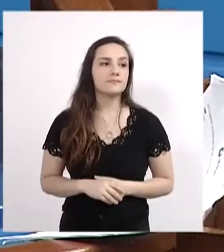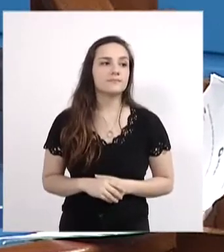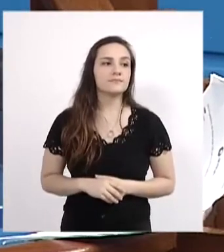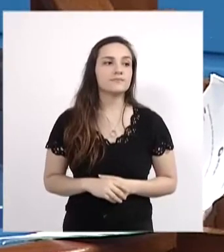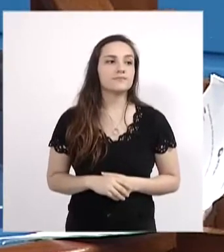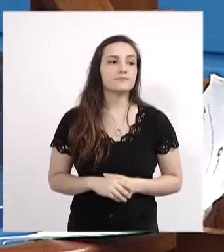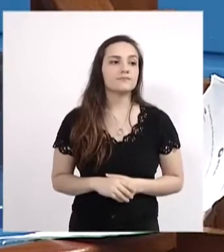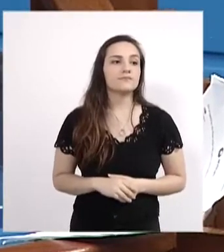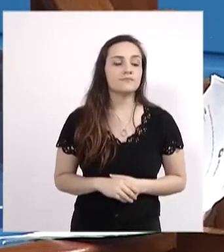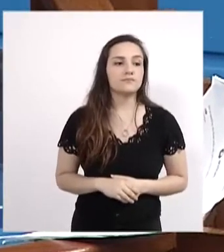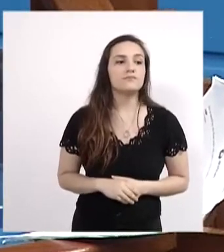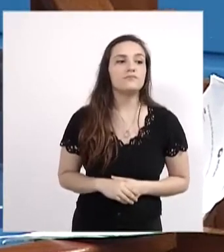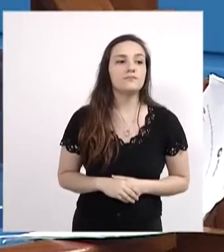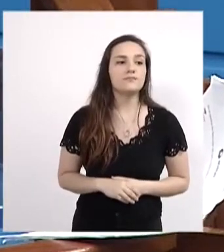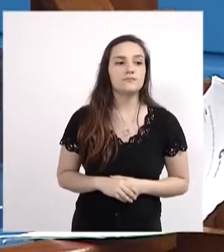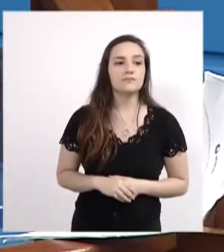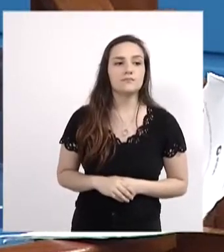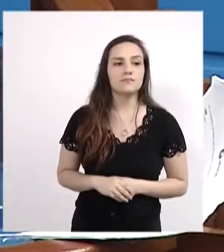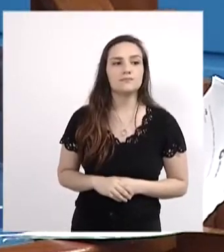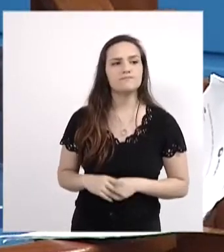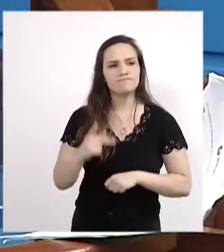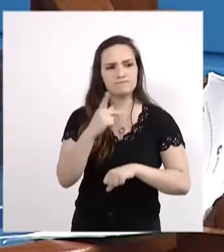uma